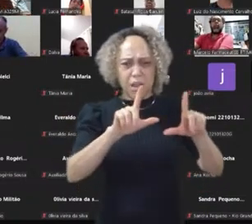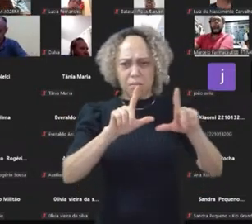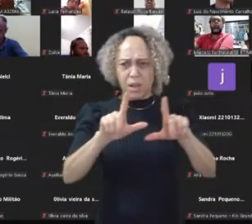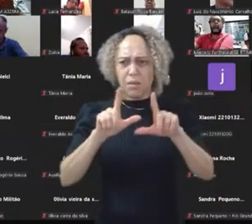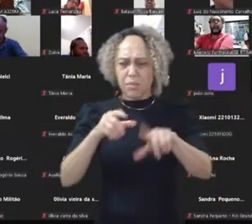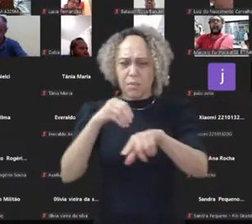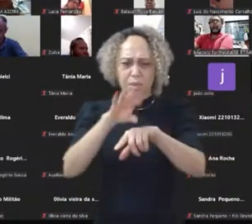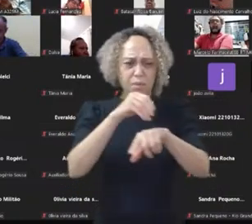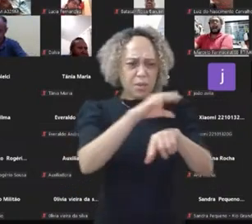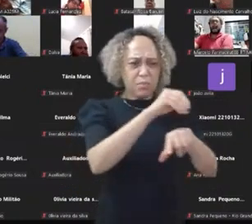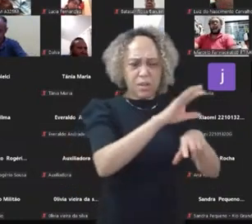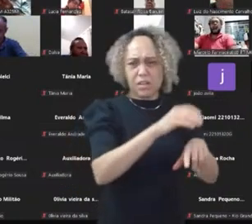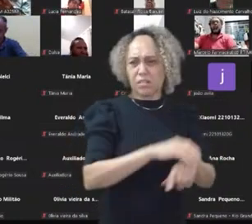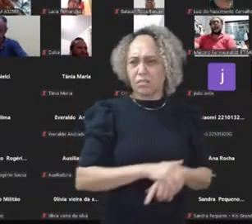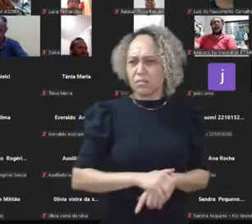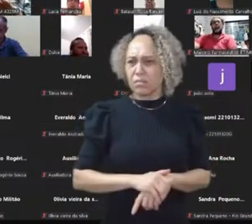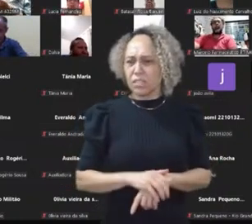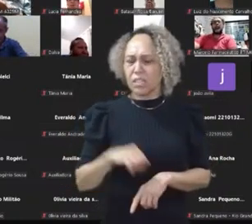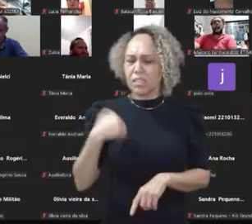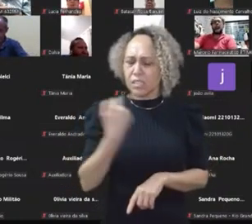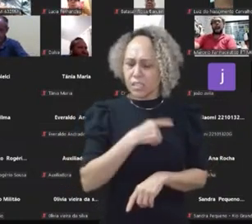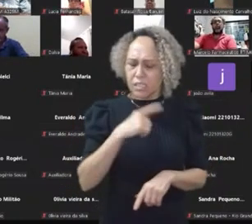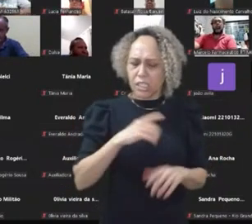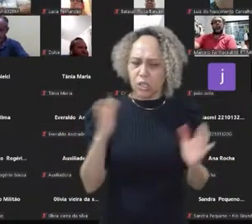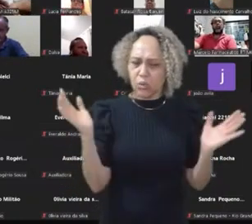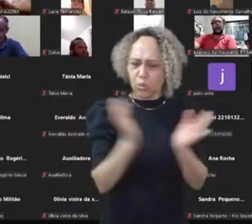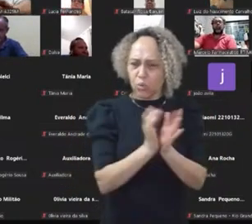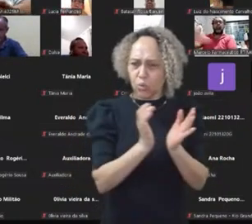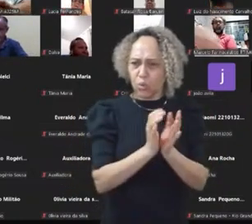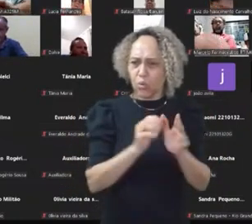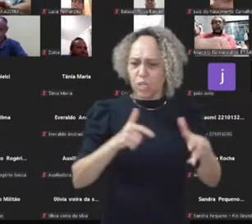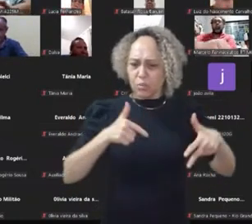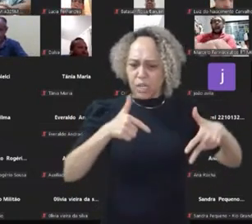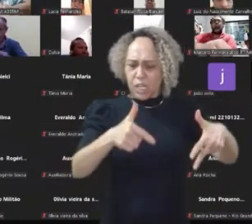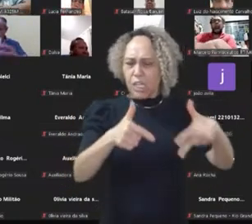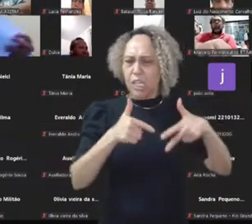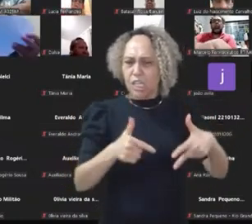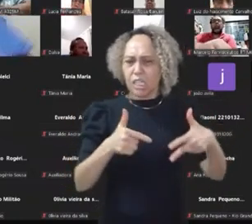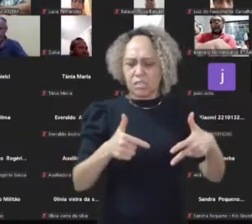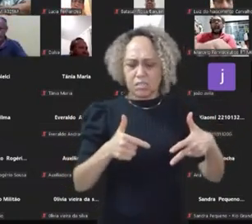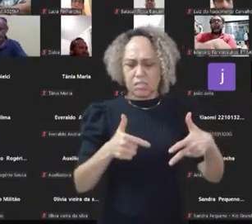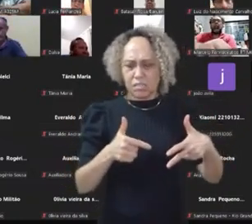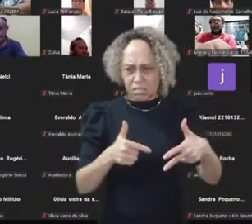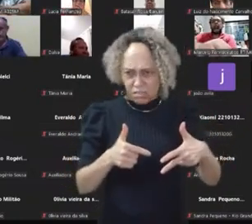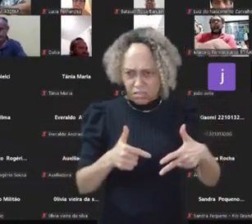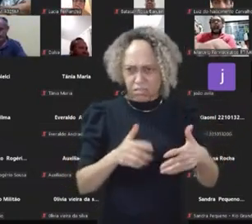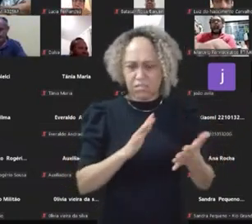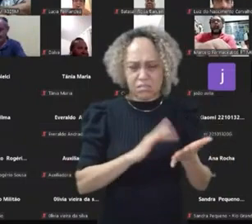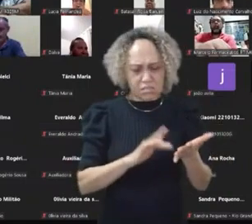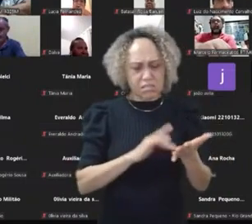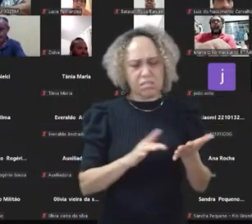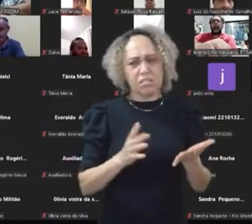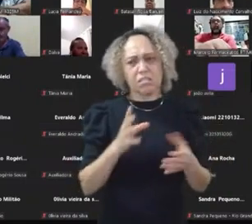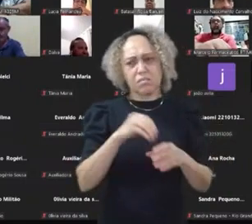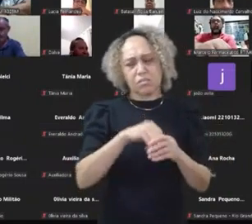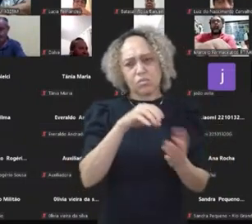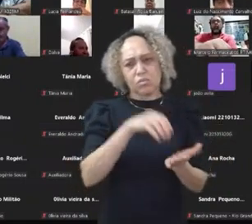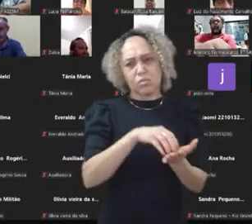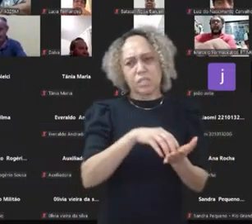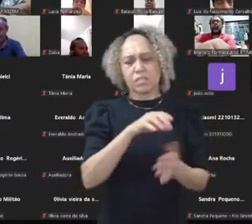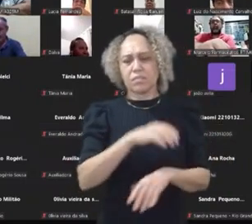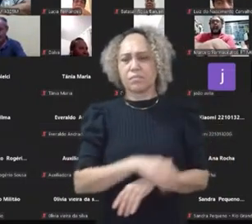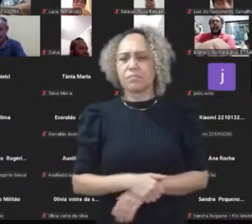milícias digitais a gente ter grupos de militância digital na talvez no formato dos comitês de luta etc Obrigado Ciro